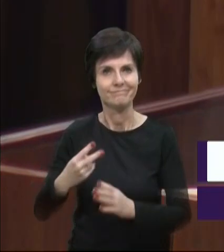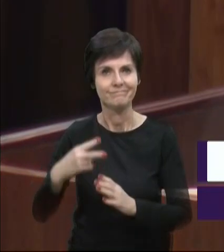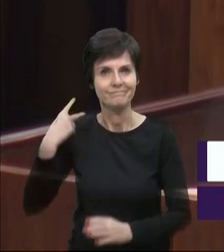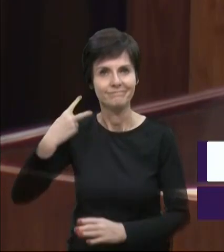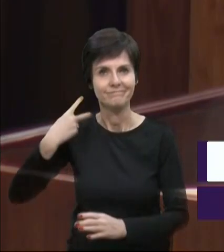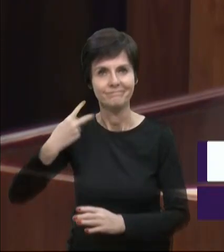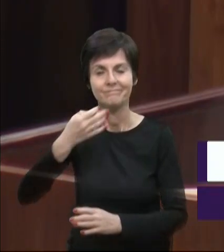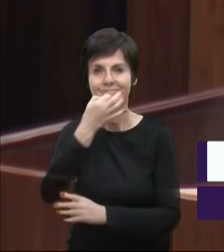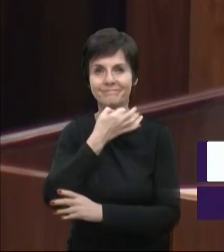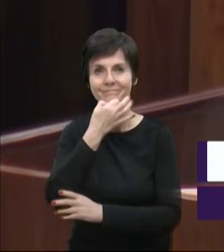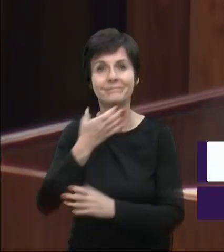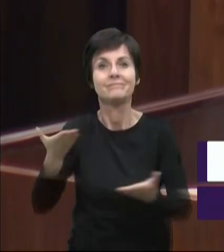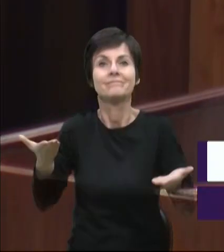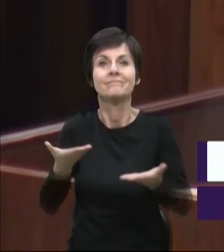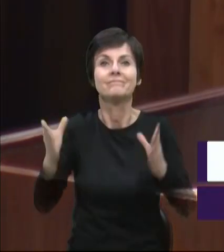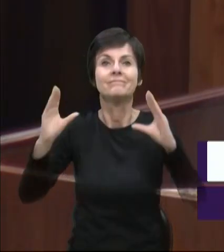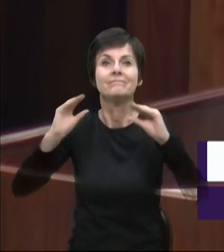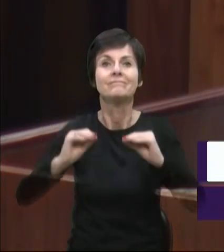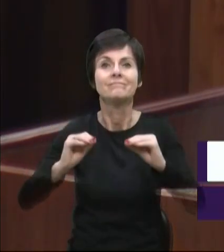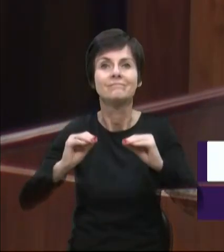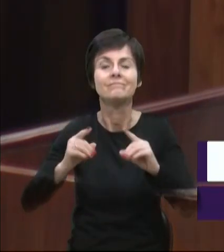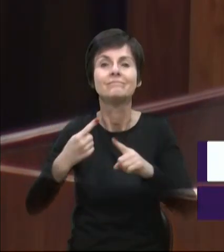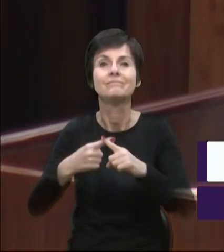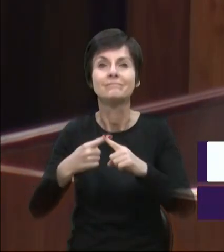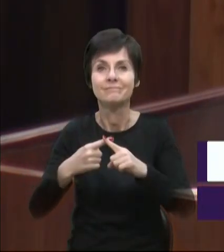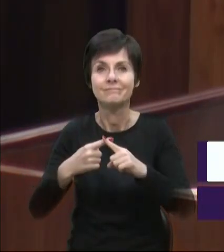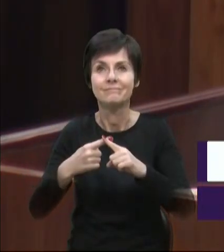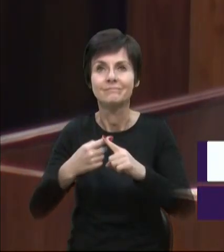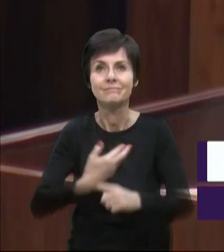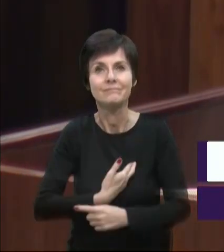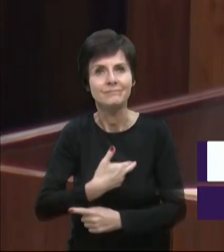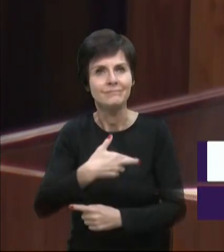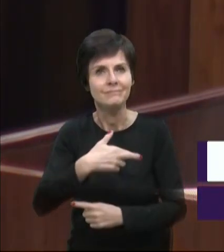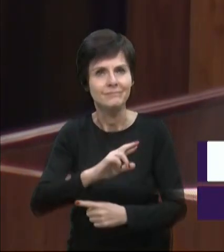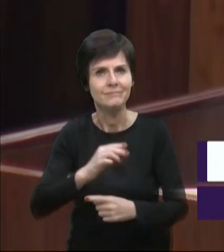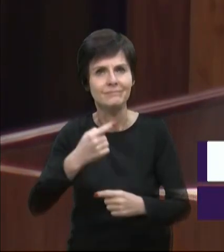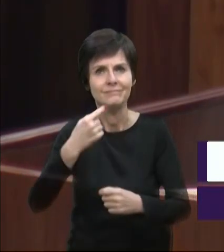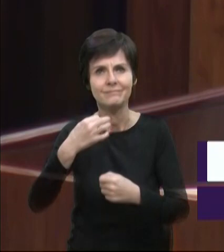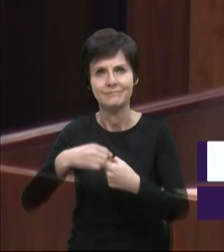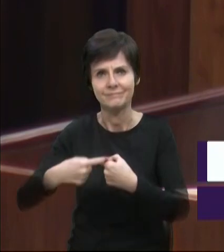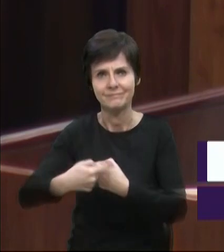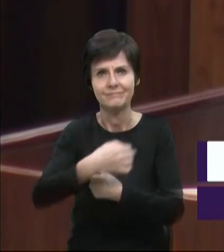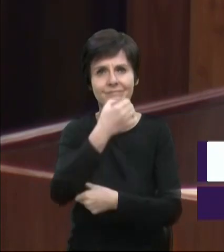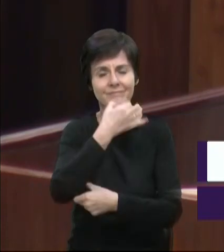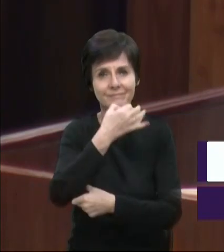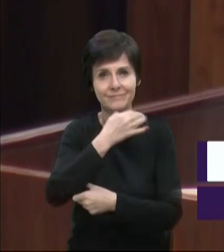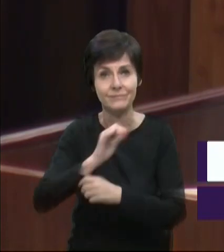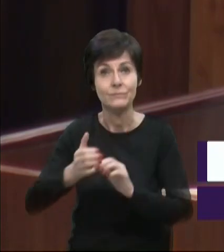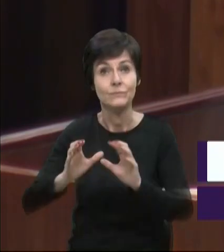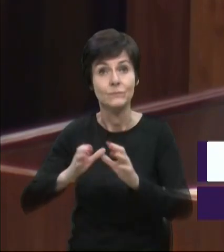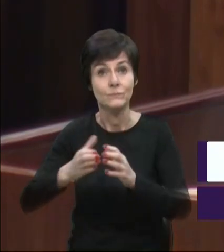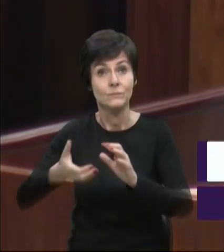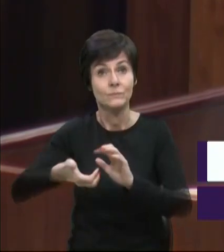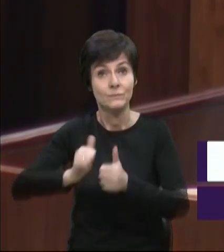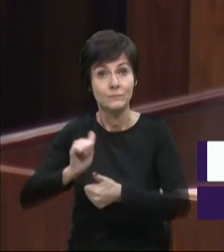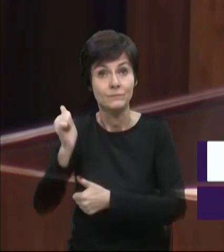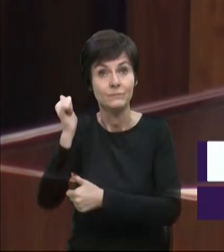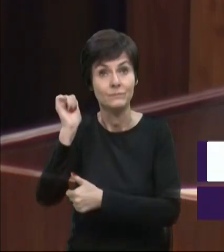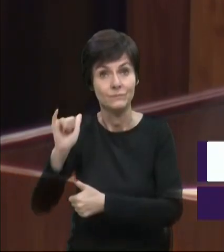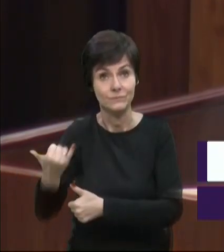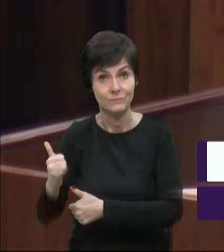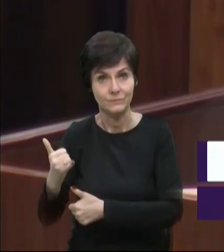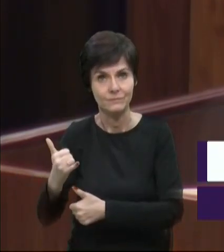na noite de hoje. Reconhecido por ser um grande representante da cidade de Caxias do Sul, o Esporte Clube Juventude sente-se honrado